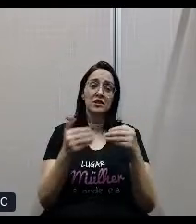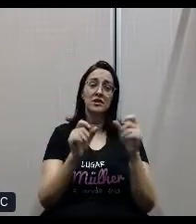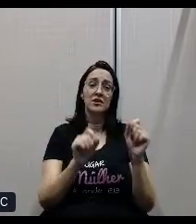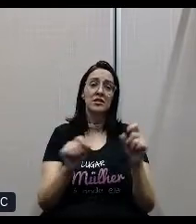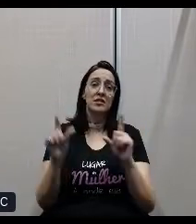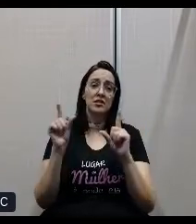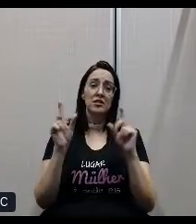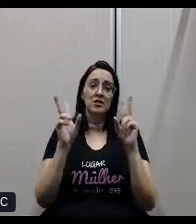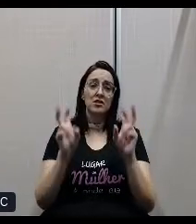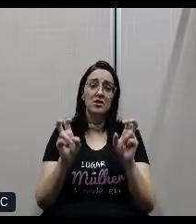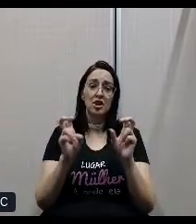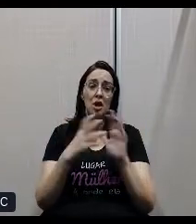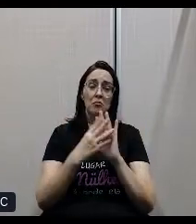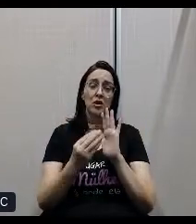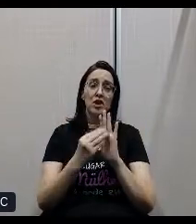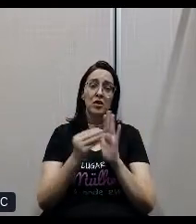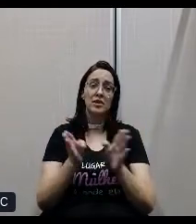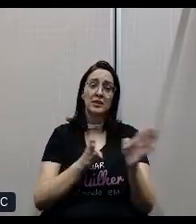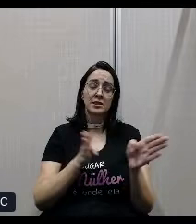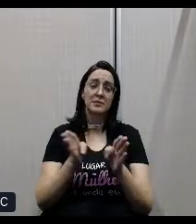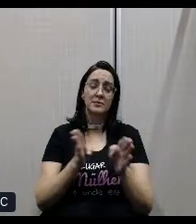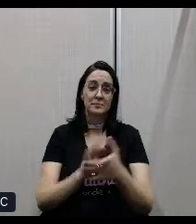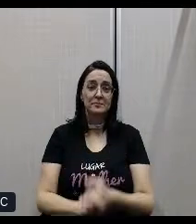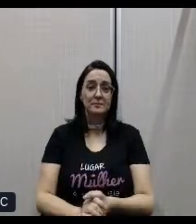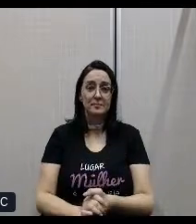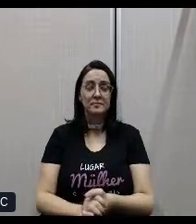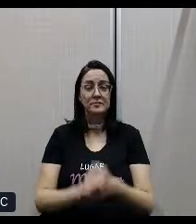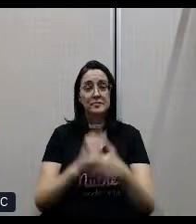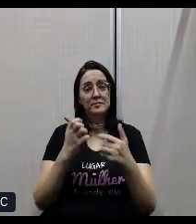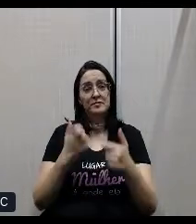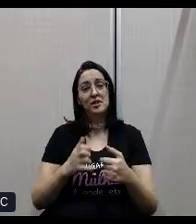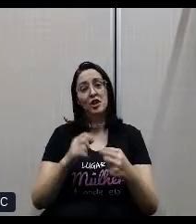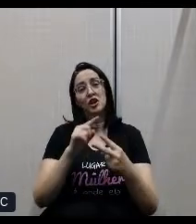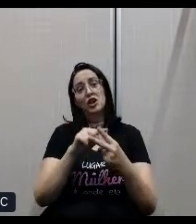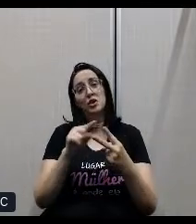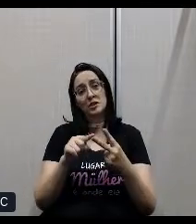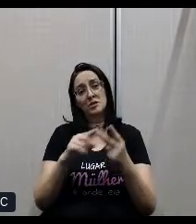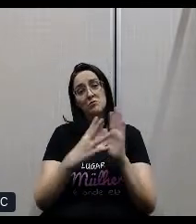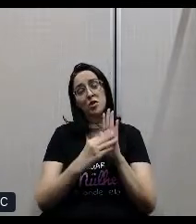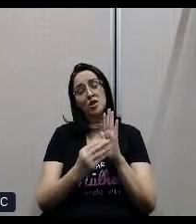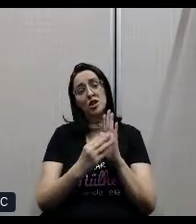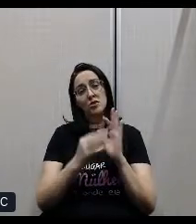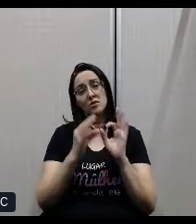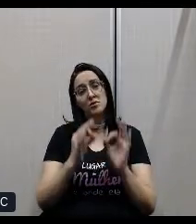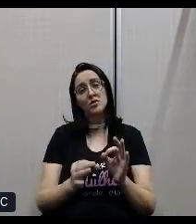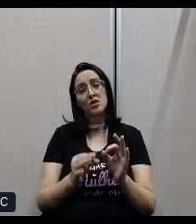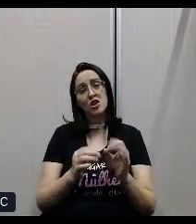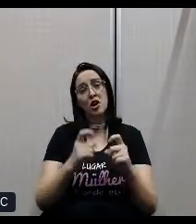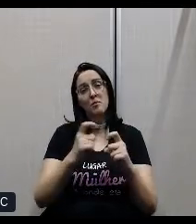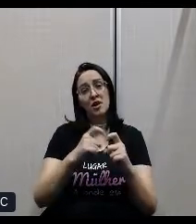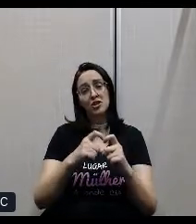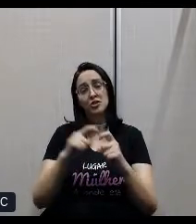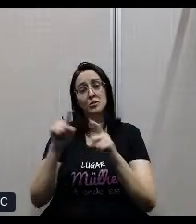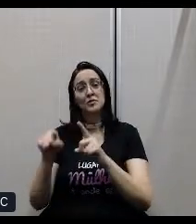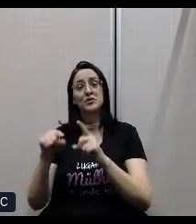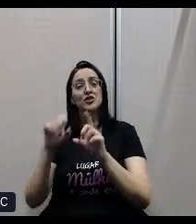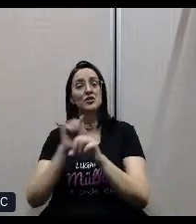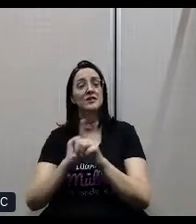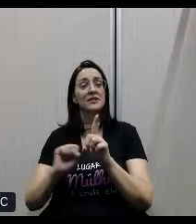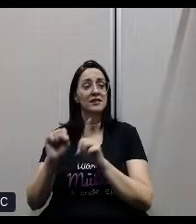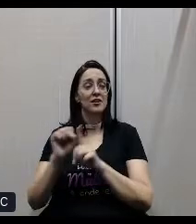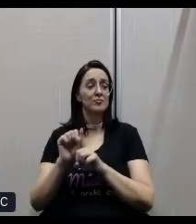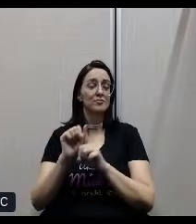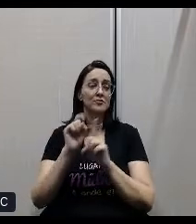título tem modelo de acessibilidade, e daí tem 2 modelos descritos, modelo médico e modelo social. No modelo médico,